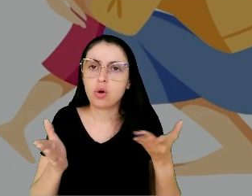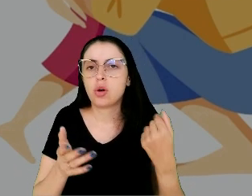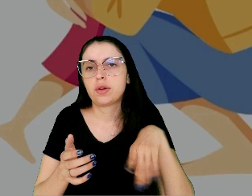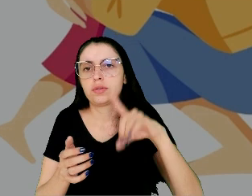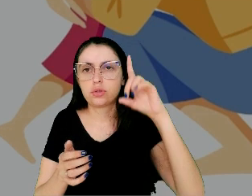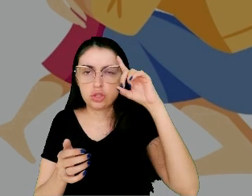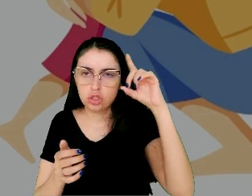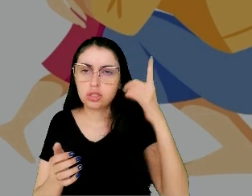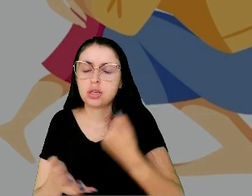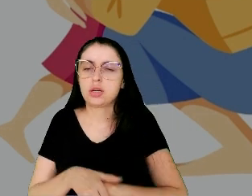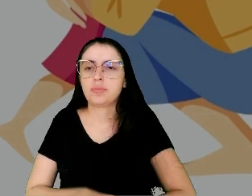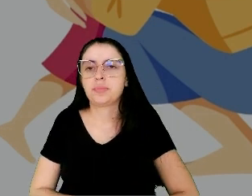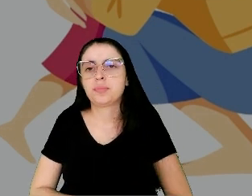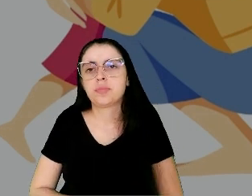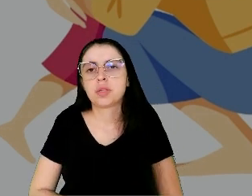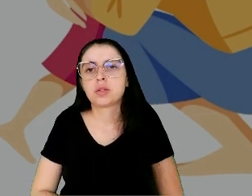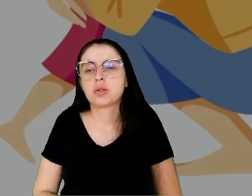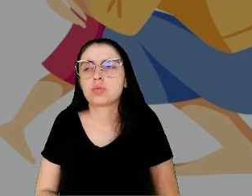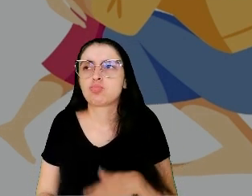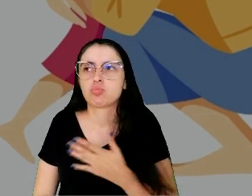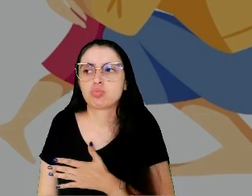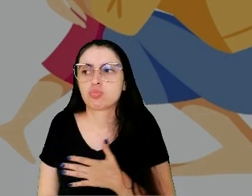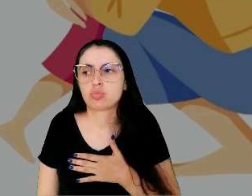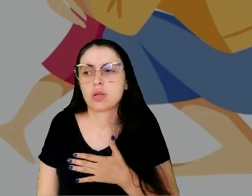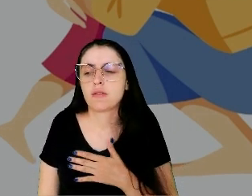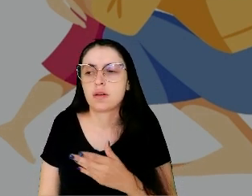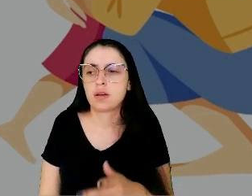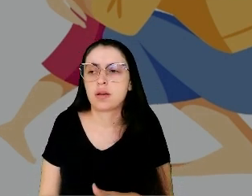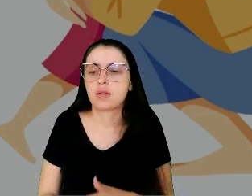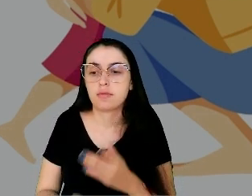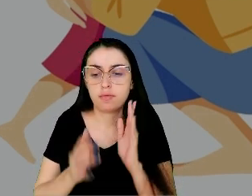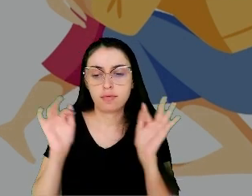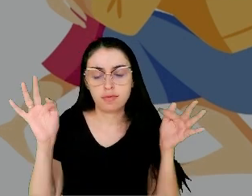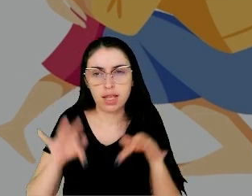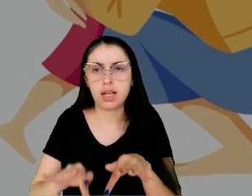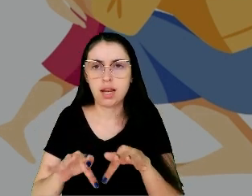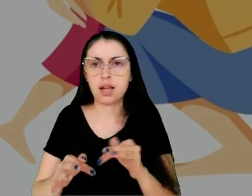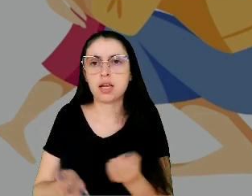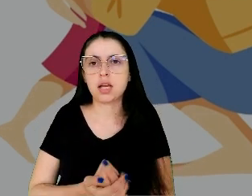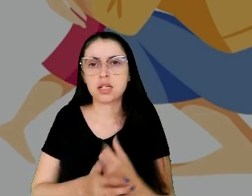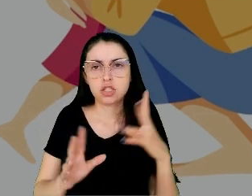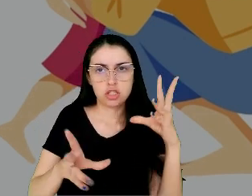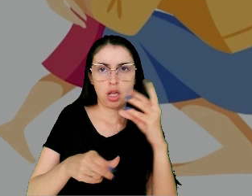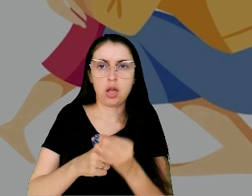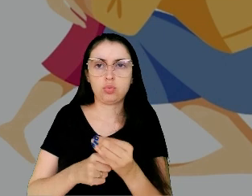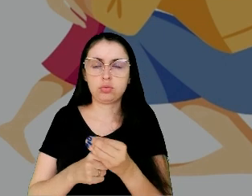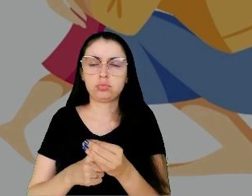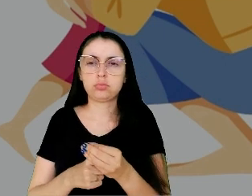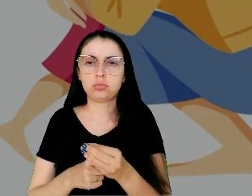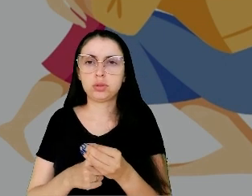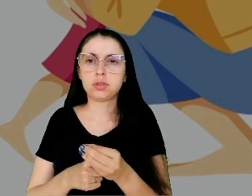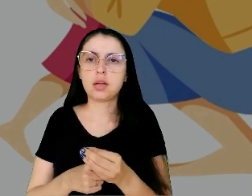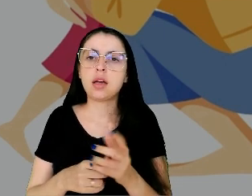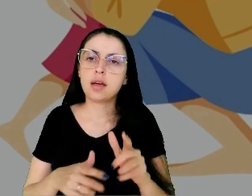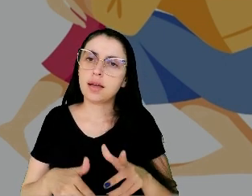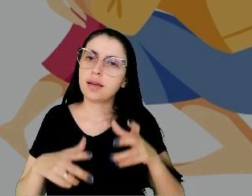hoje, e gostaria de, já caminhando para o final, para a conclusão, de